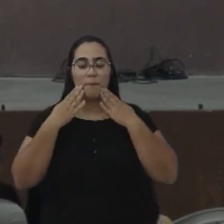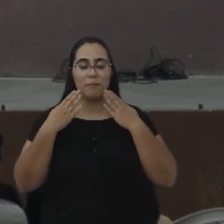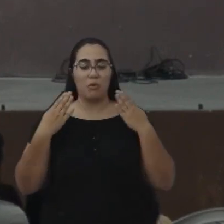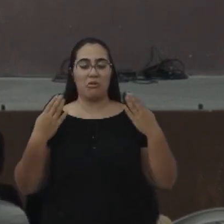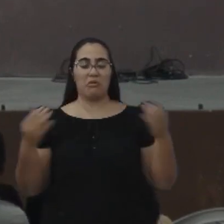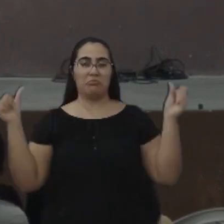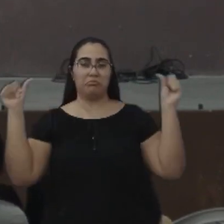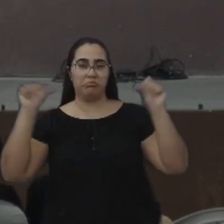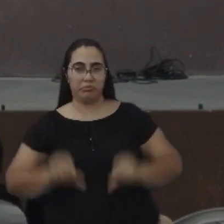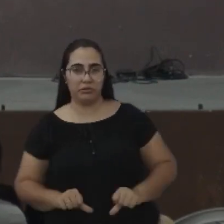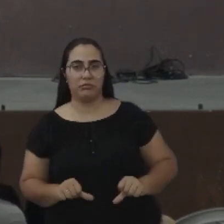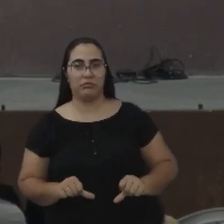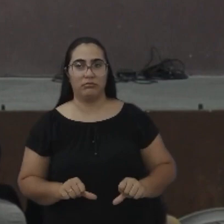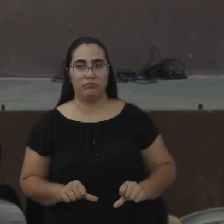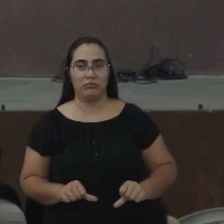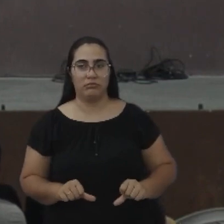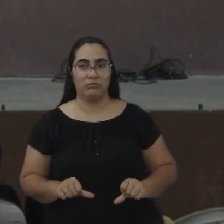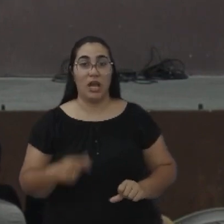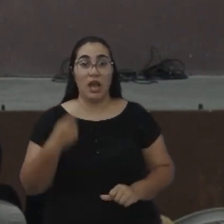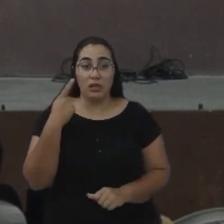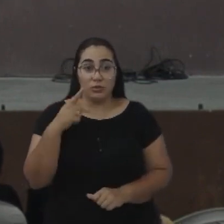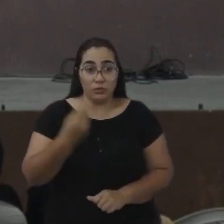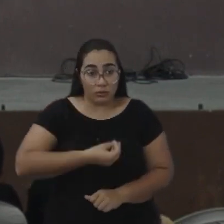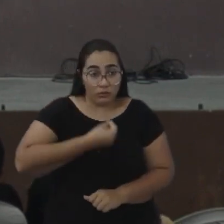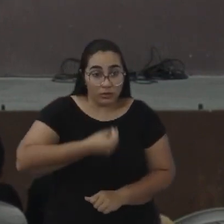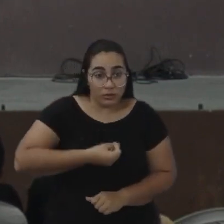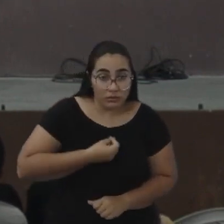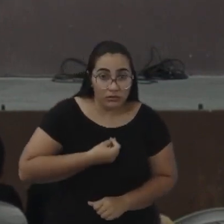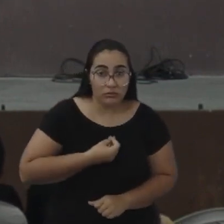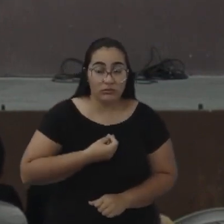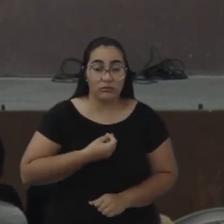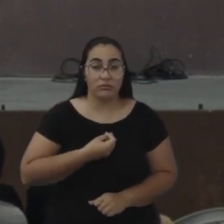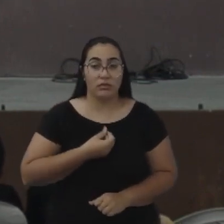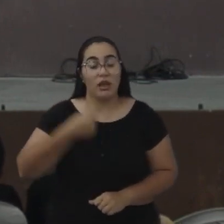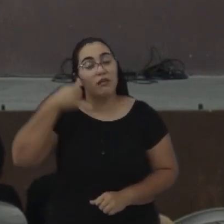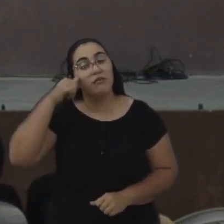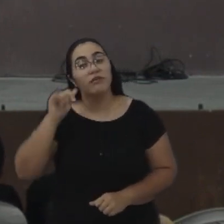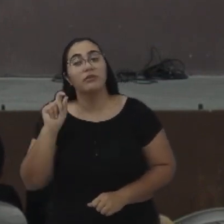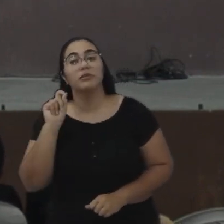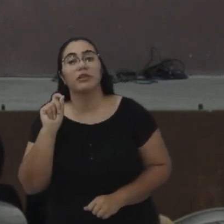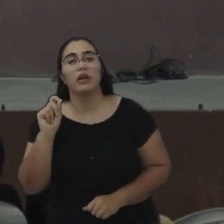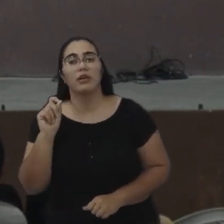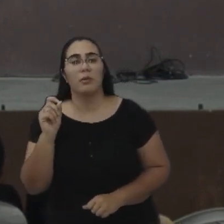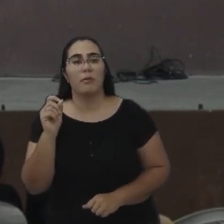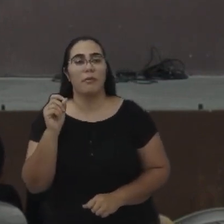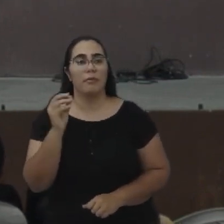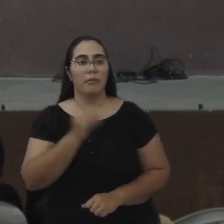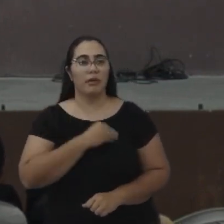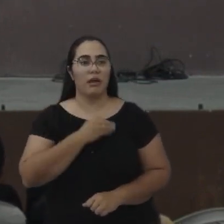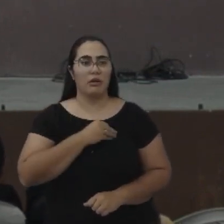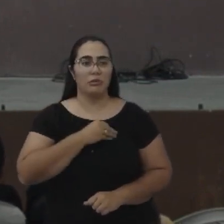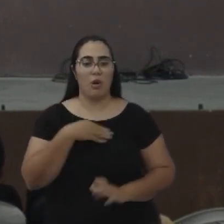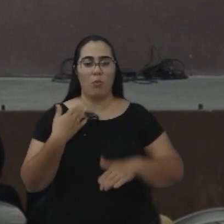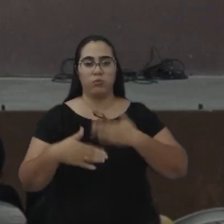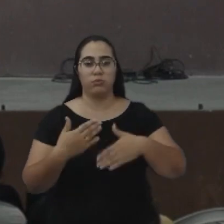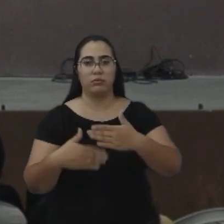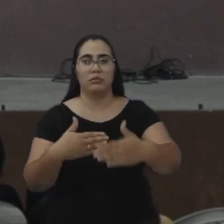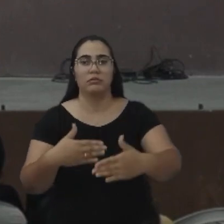sociedade. A sua presença onde você está evita que o pecado avance onde você